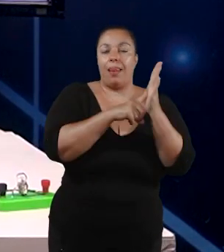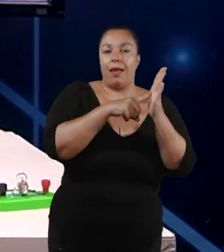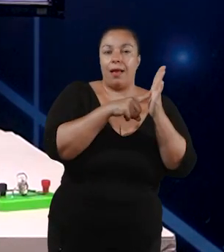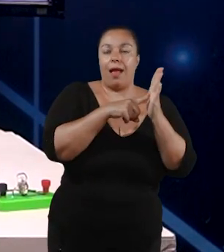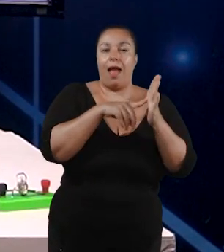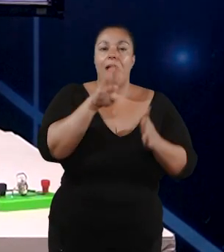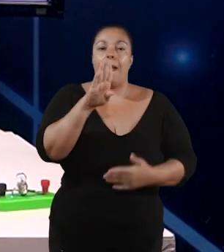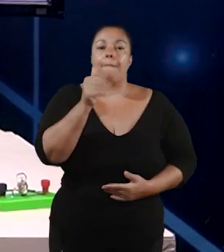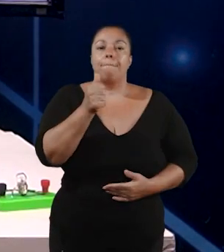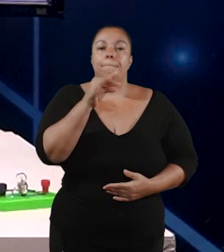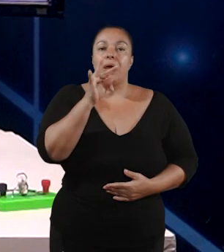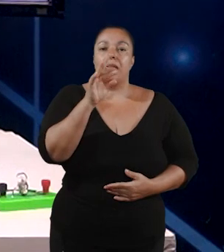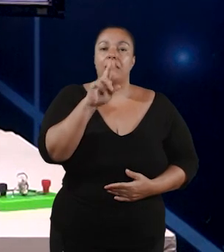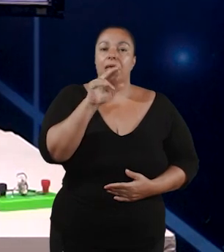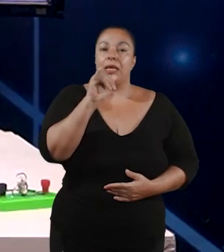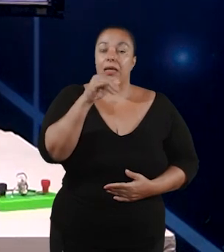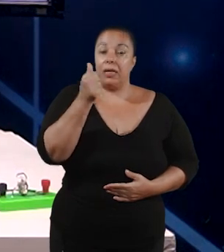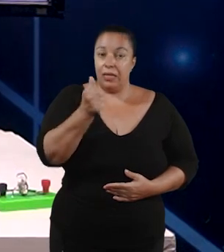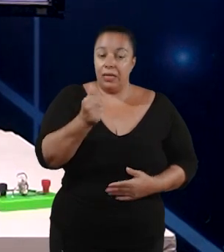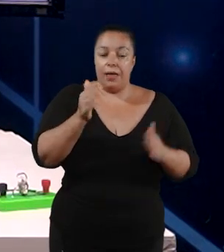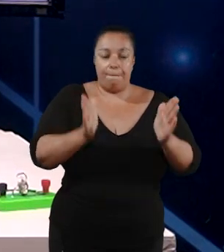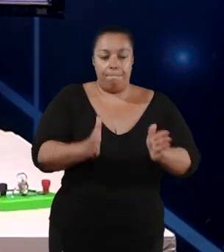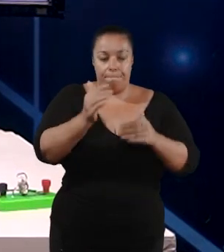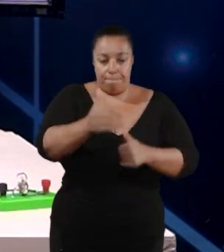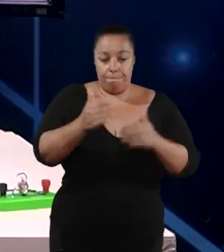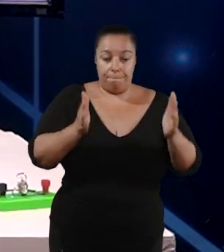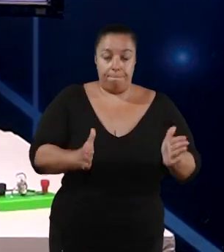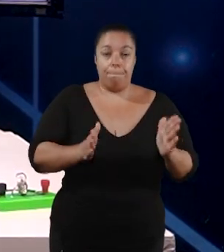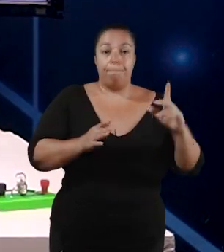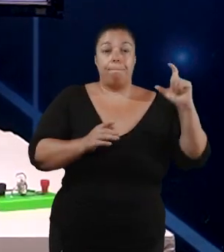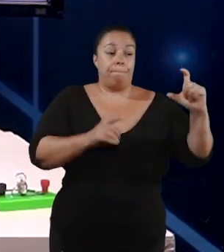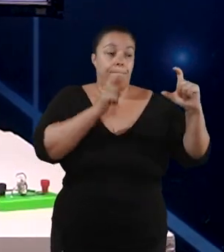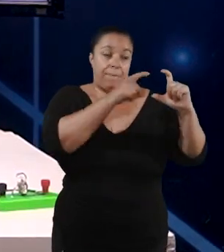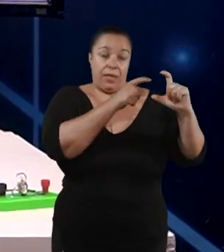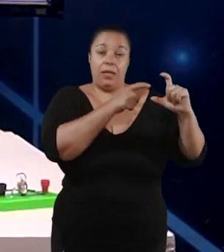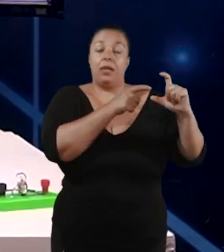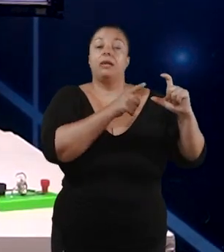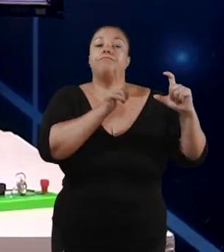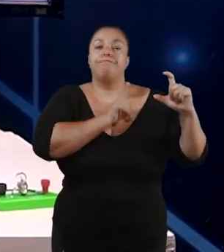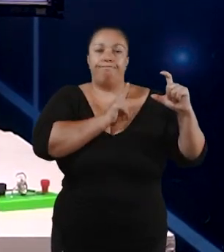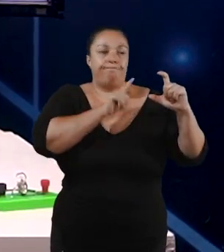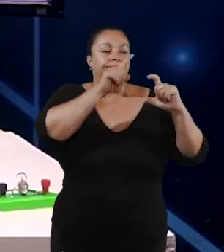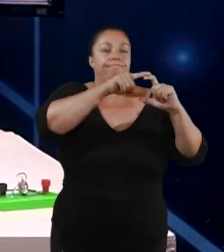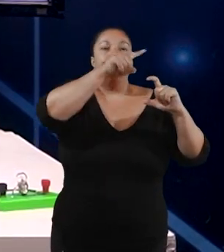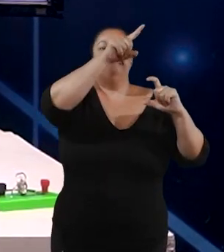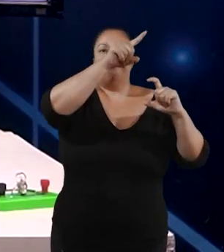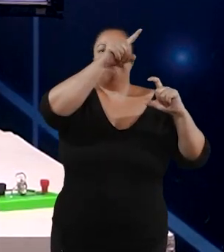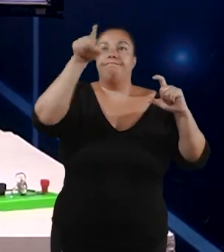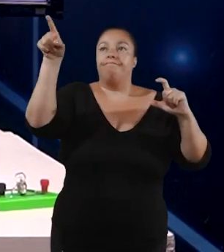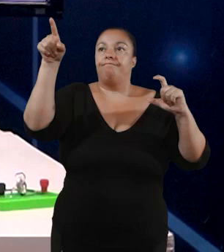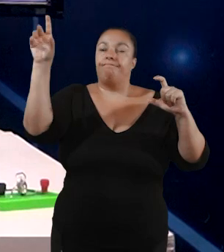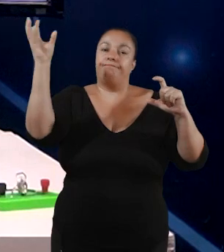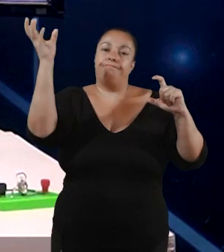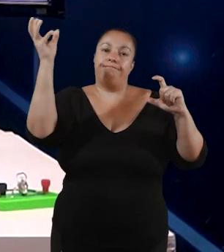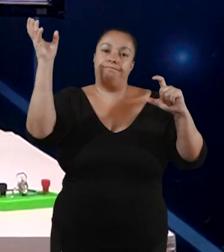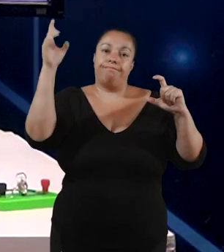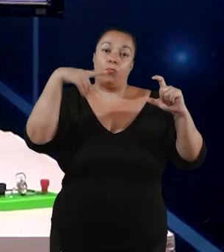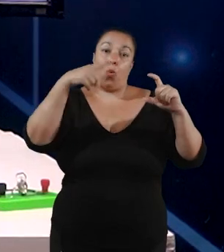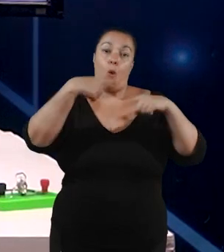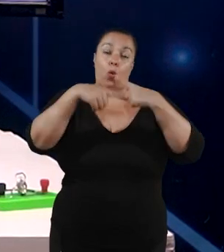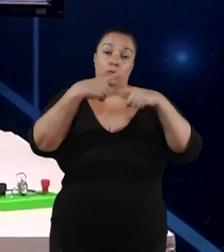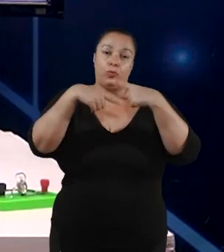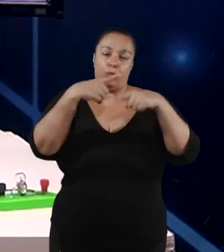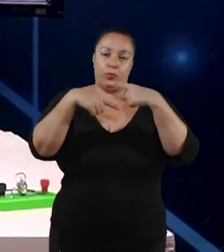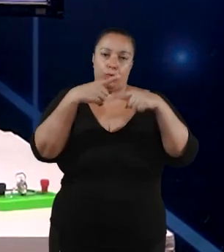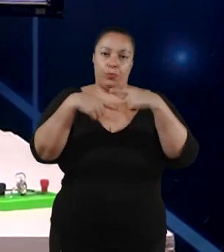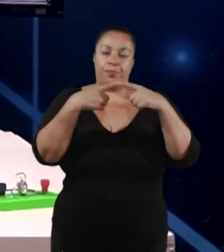bateria ou da pilha até aqui. Pronto, ó, eu tenho a pilha, eu tenho um fio conduzindo até um polo da lâmpada, do outro polo da lâmpada, né,